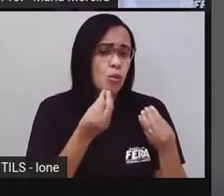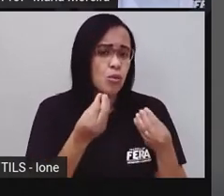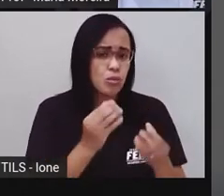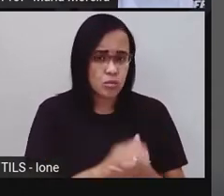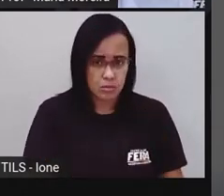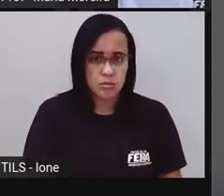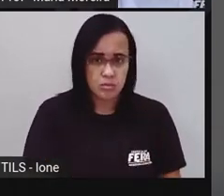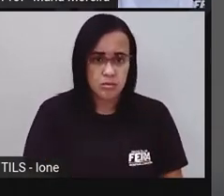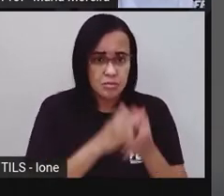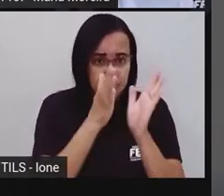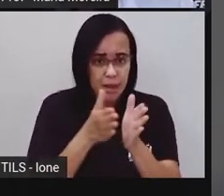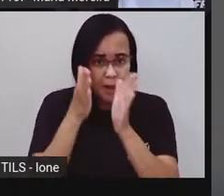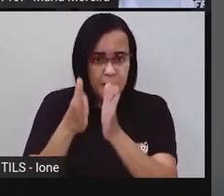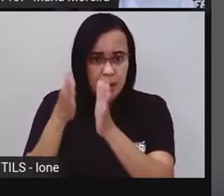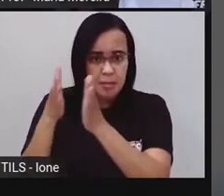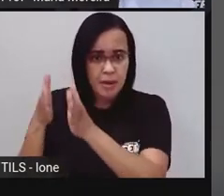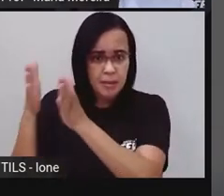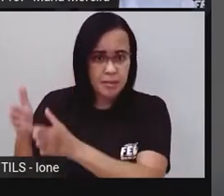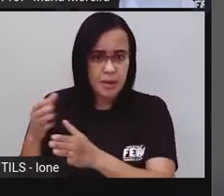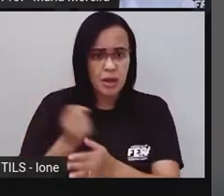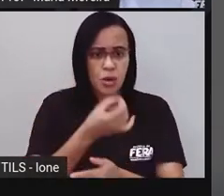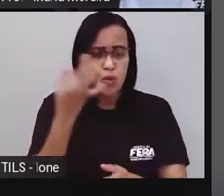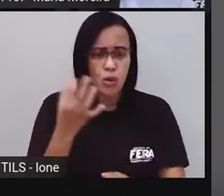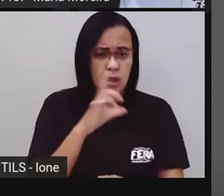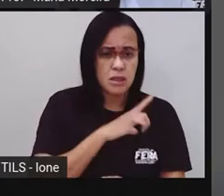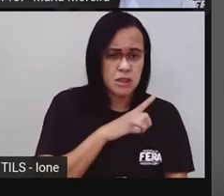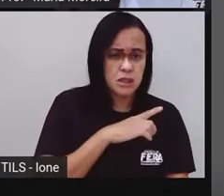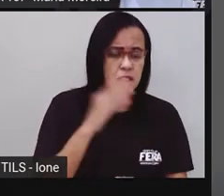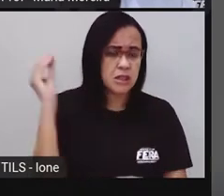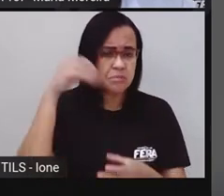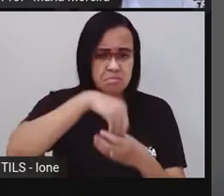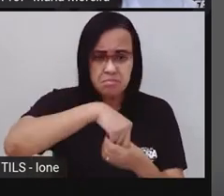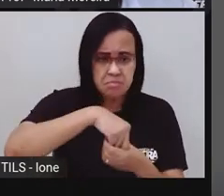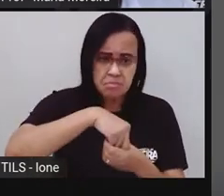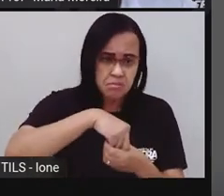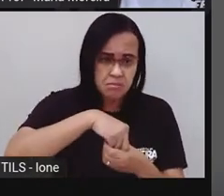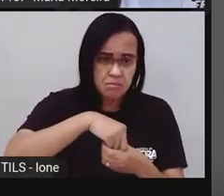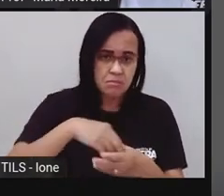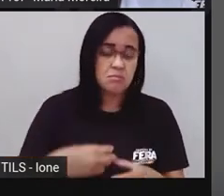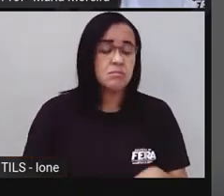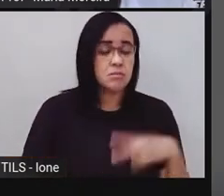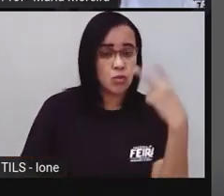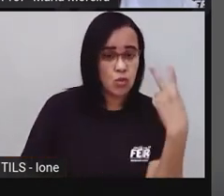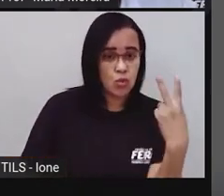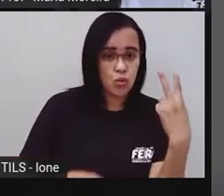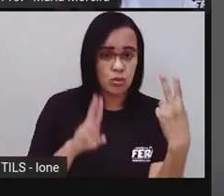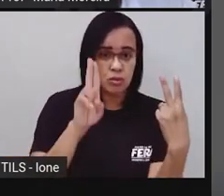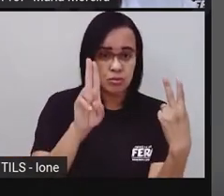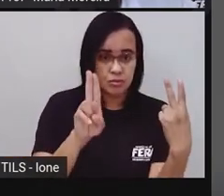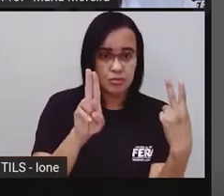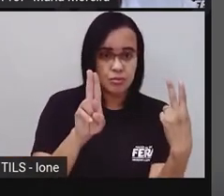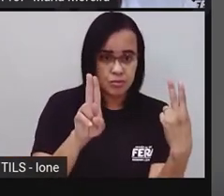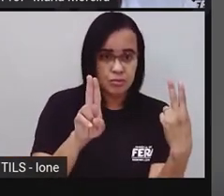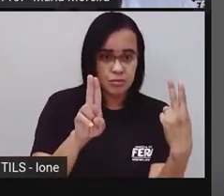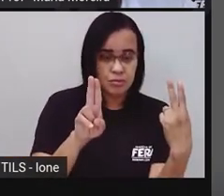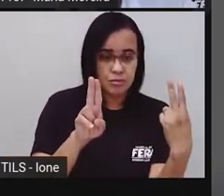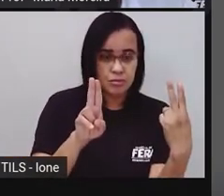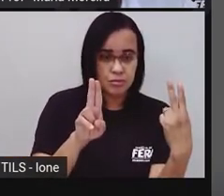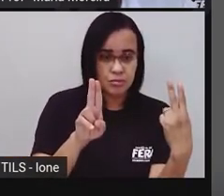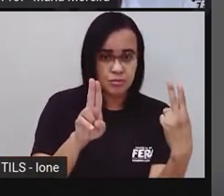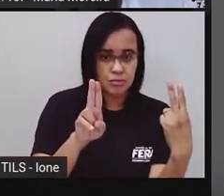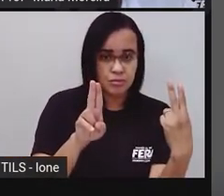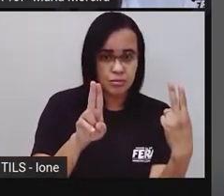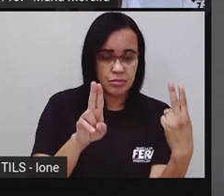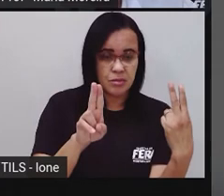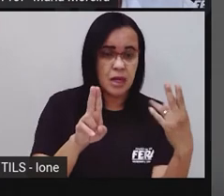aqui ó em unidades então quantas unidades eu tenho ó duas unidades Quantas dezenas eu tenho ó